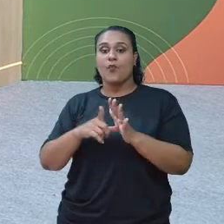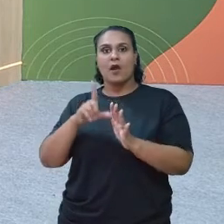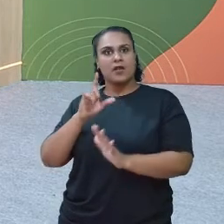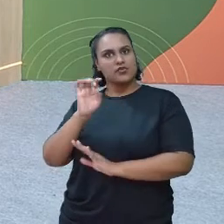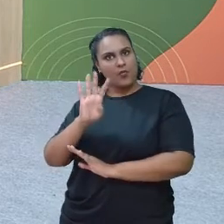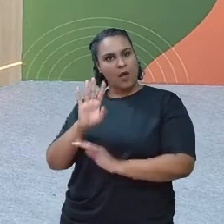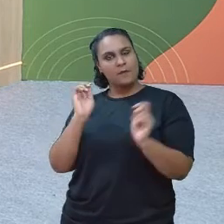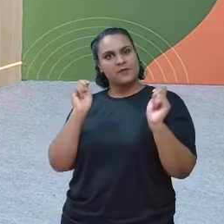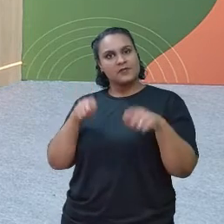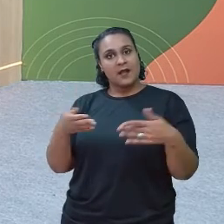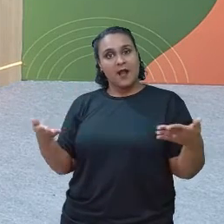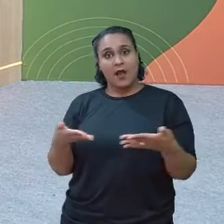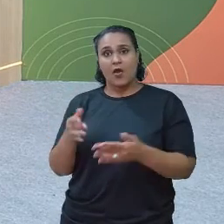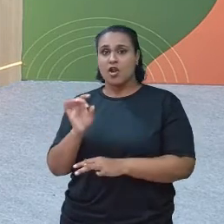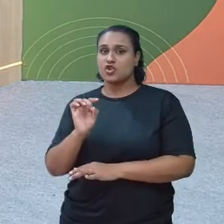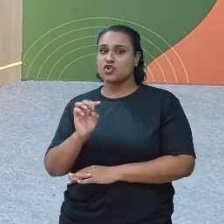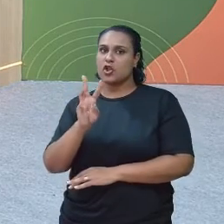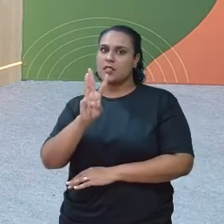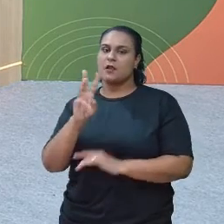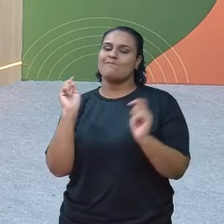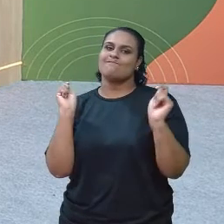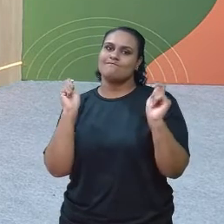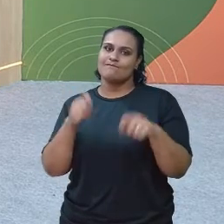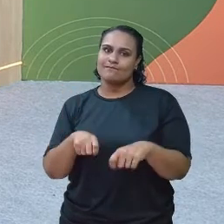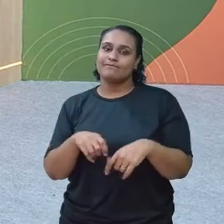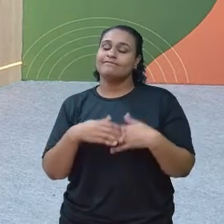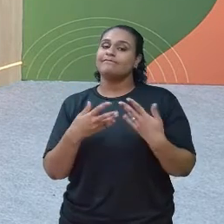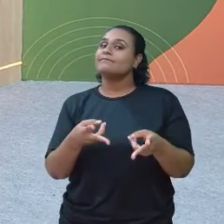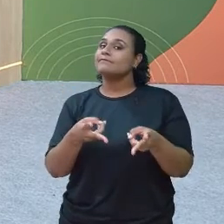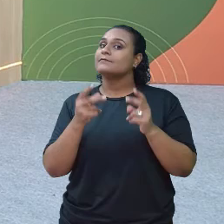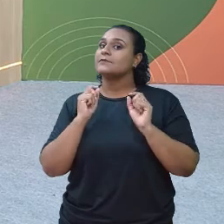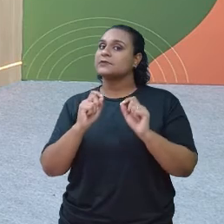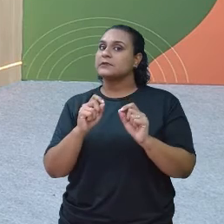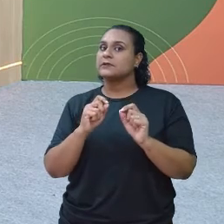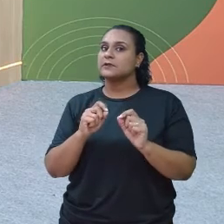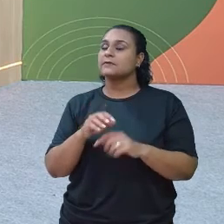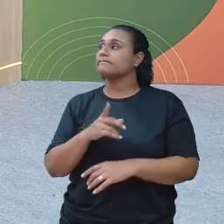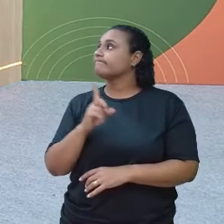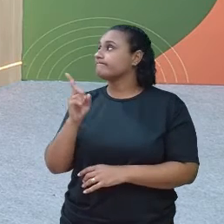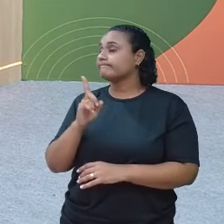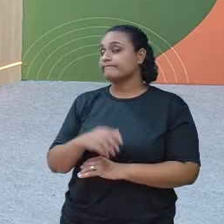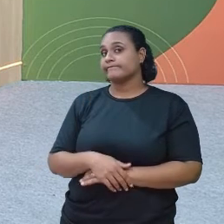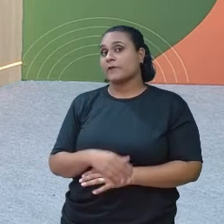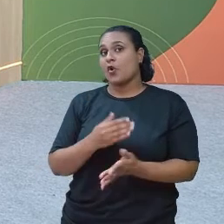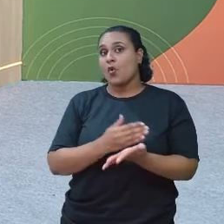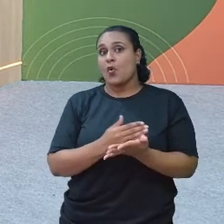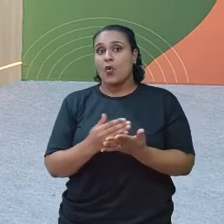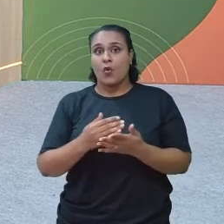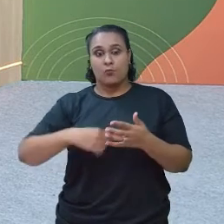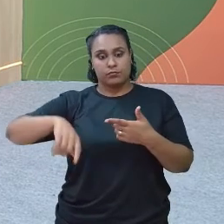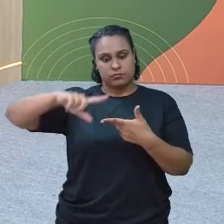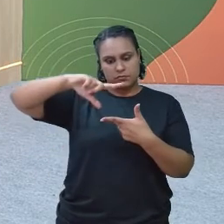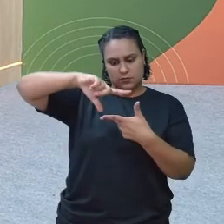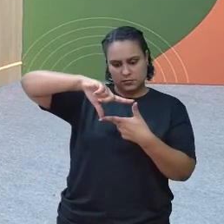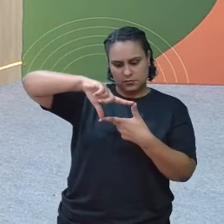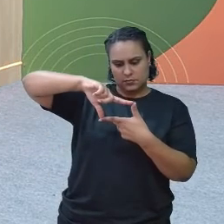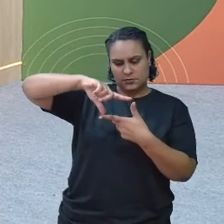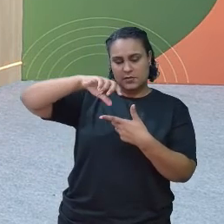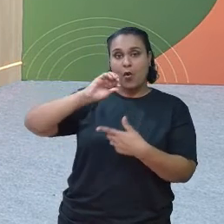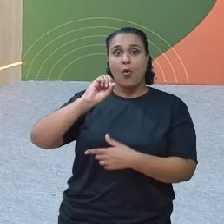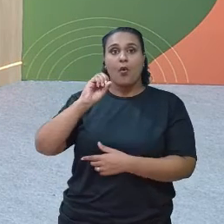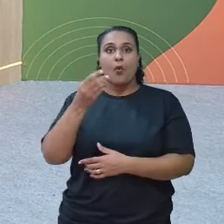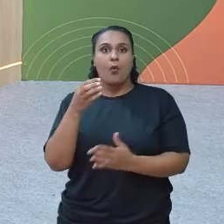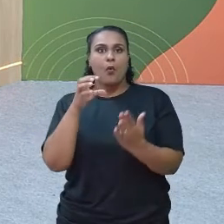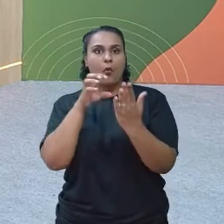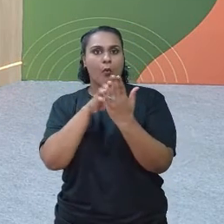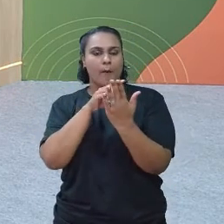possibilidades, eu vou ter 3 possibilidades. Então, você percebe que tanto começando por uma região quanto pela outra,